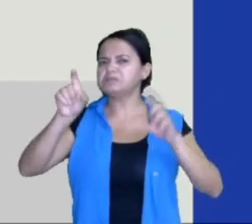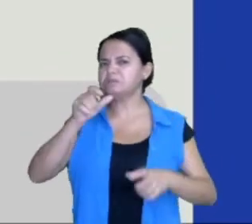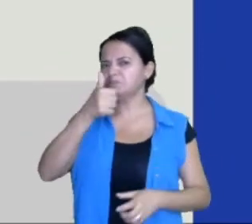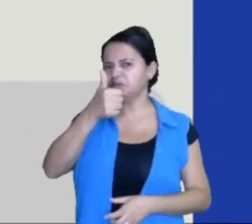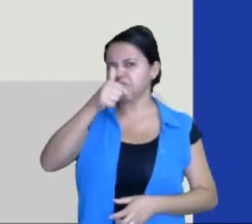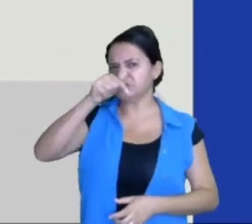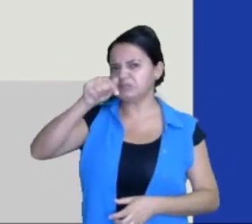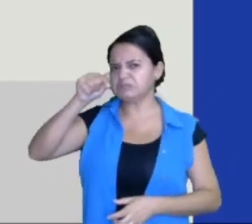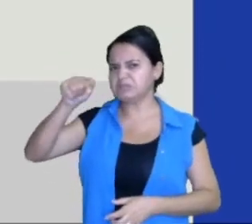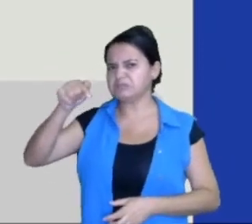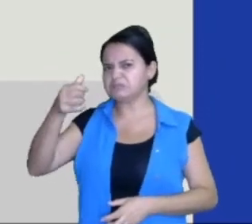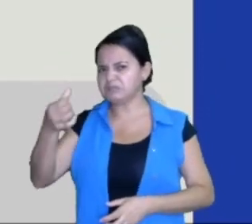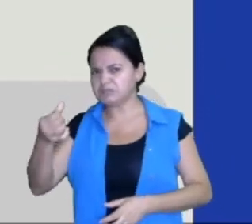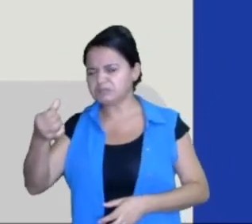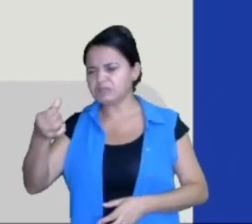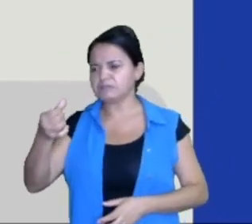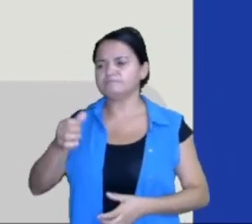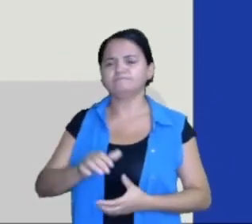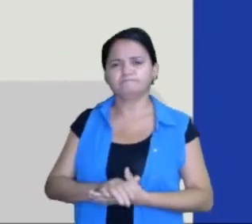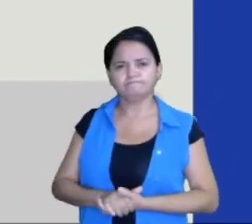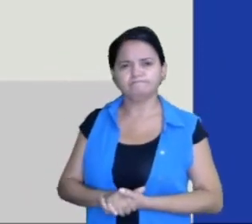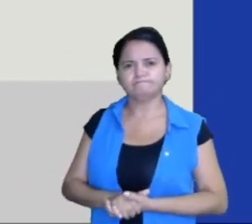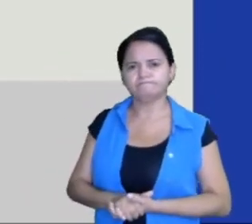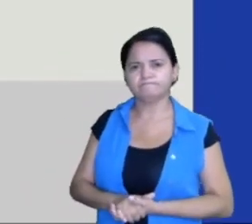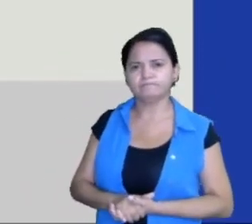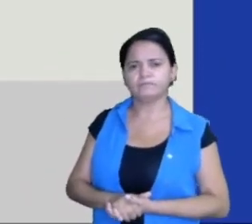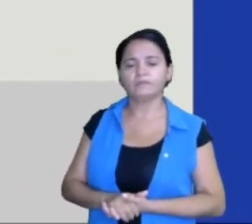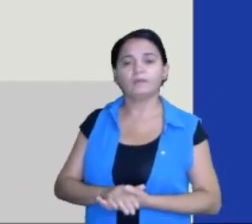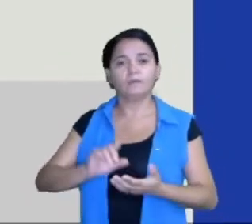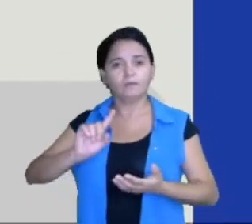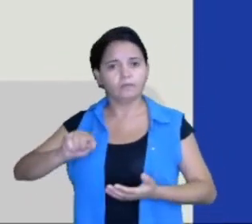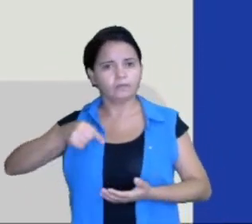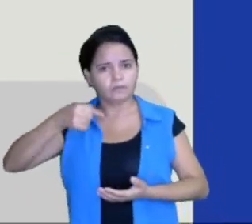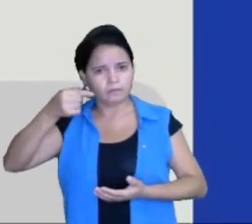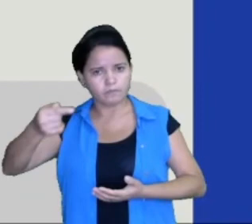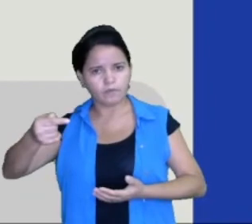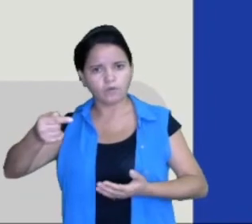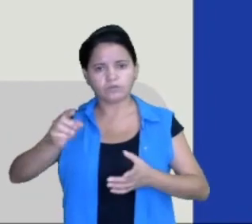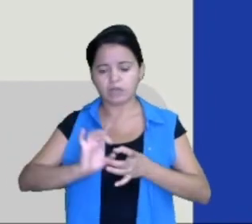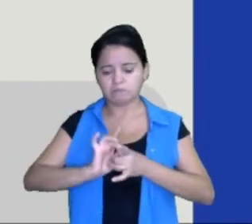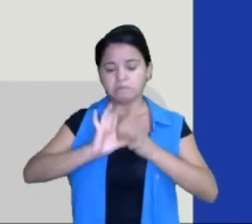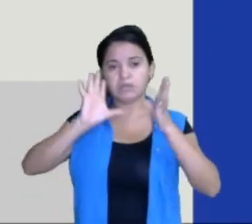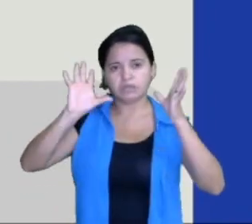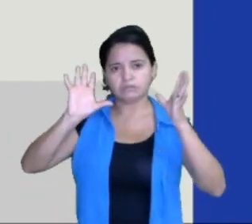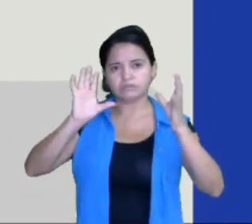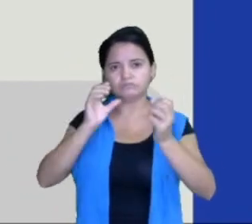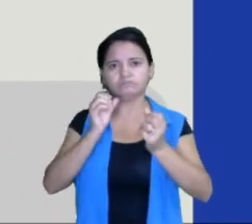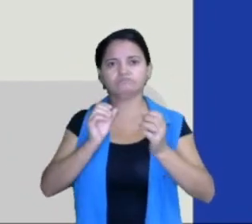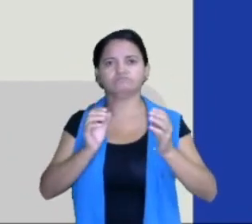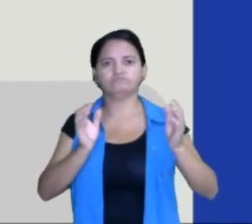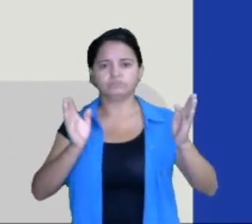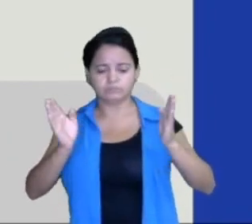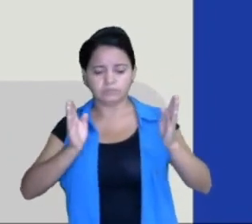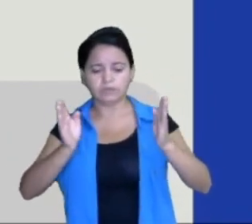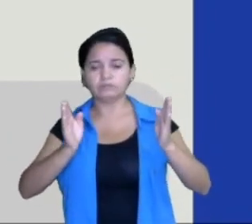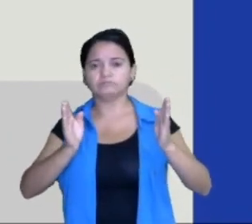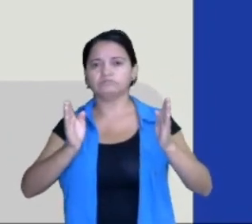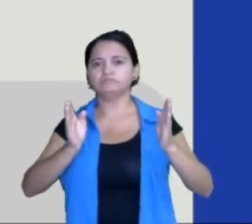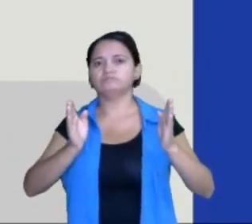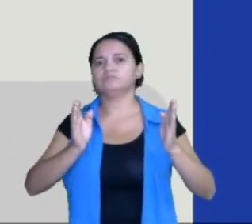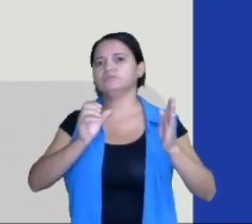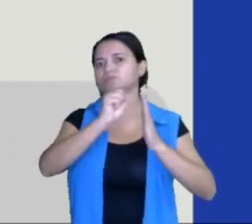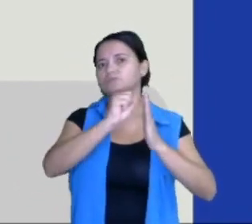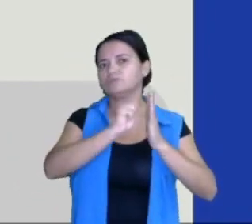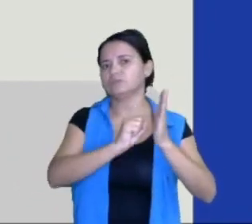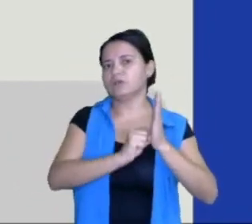a abolição da escravidão foi na segunda metade do século XIX, por volta dali do período